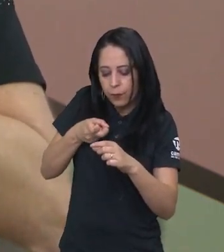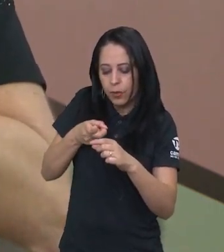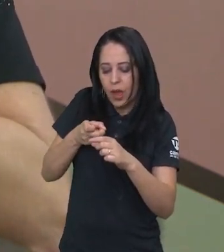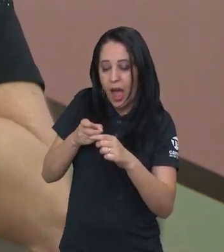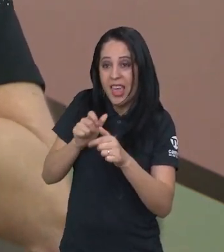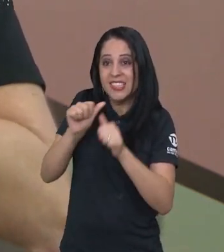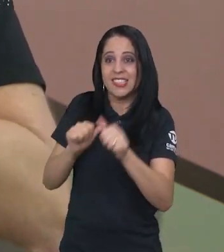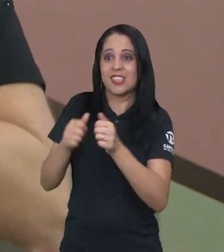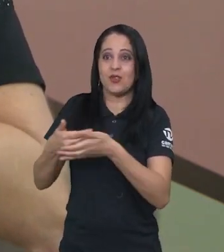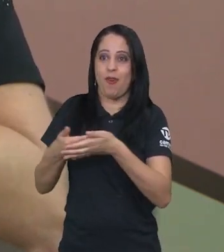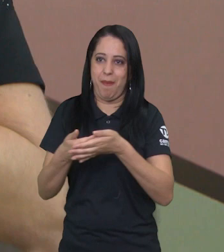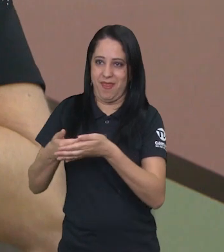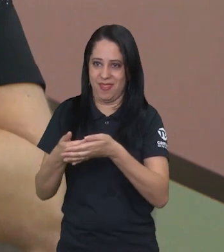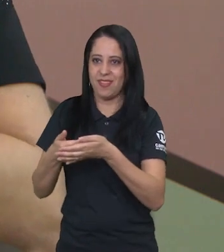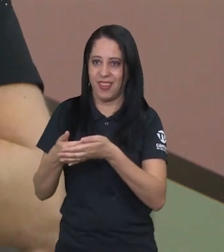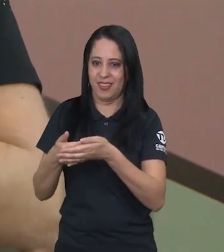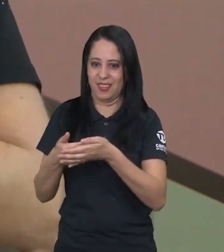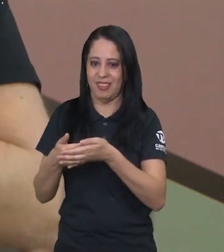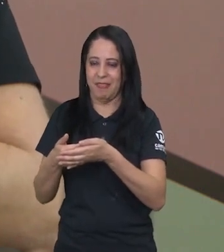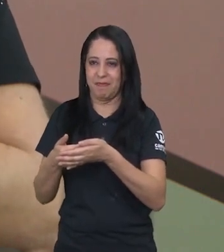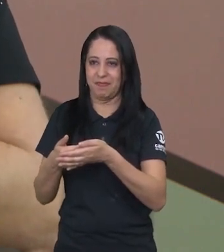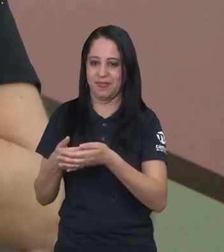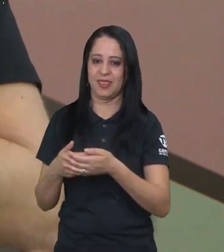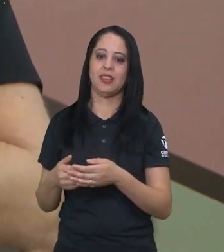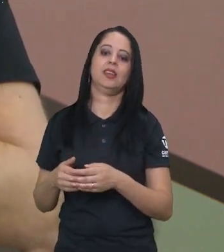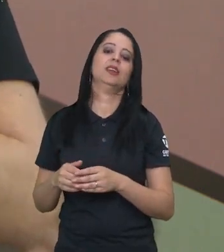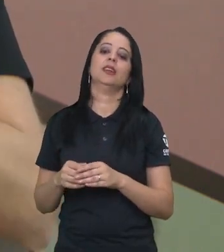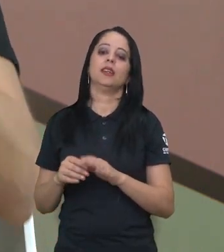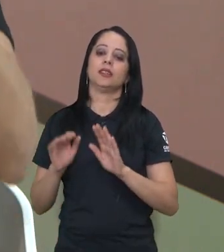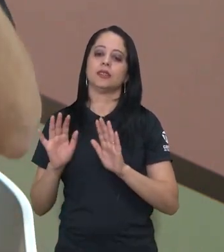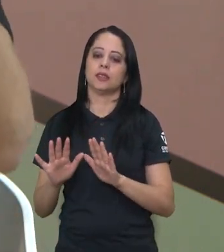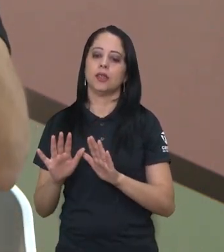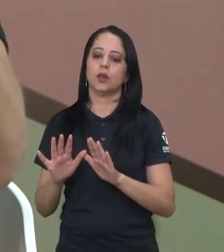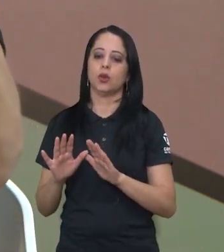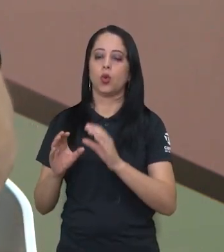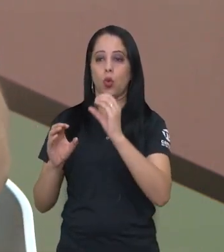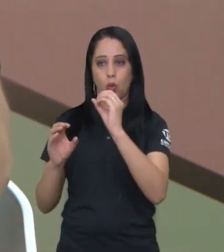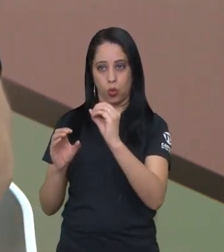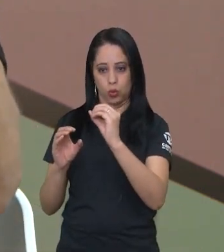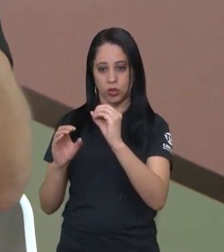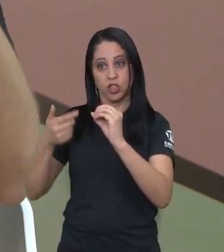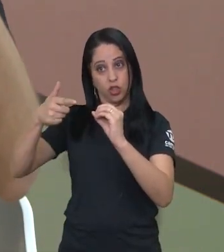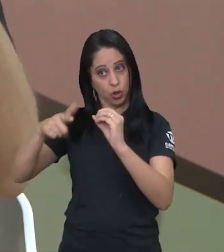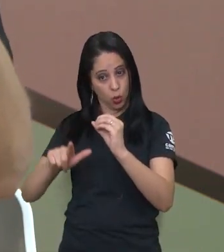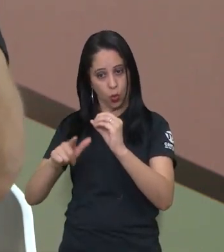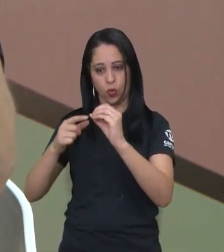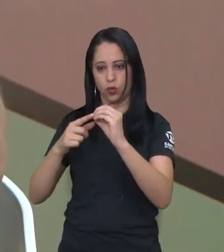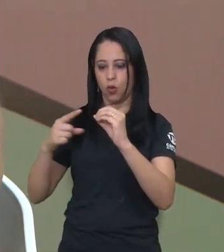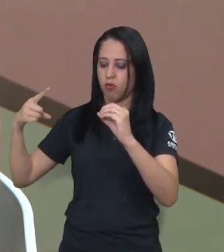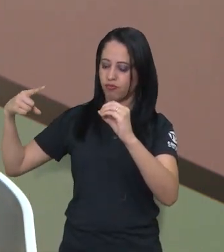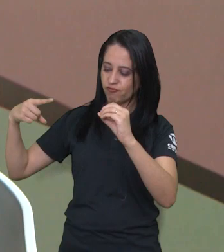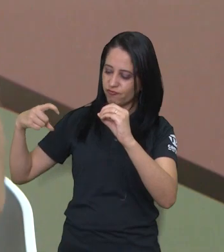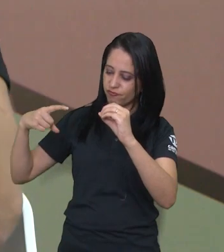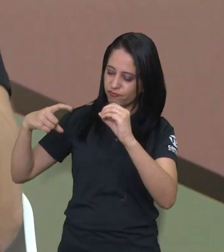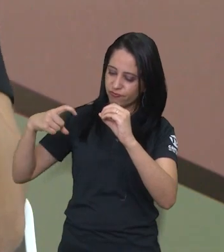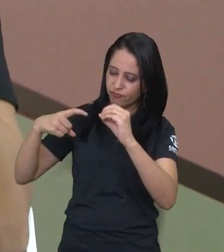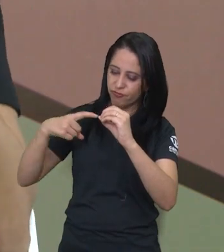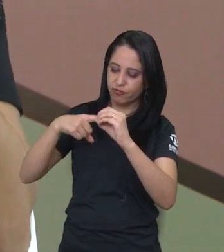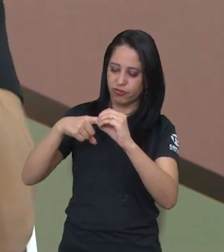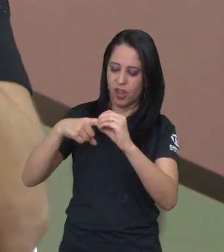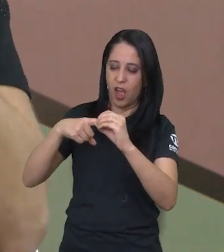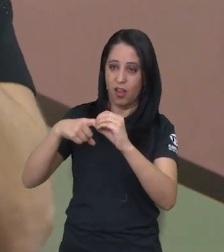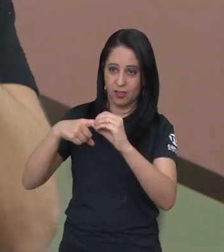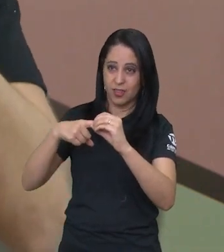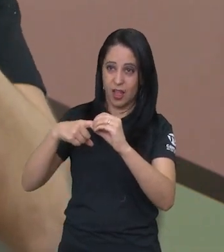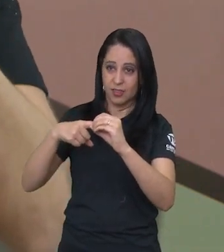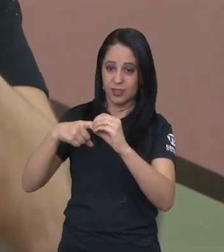injeção intracitoplasmática do espermatozoide. O embriologista gruda o óvulo aqui e injeta o espermatozoide dentro